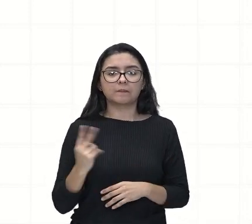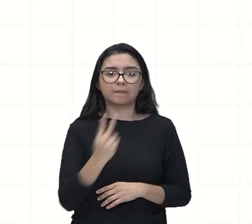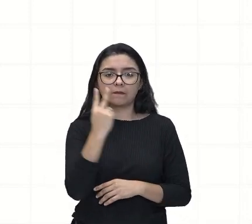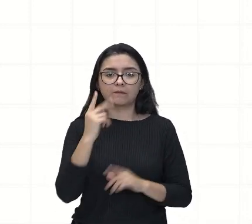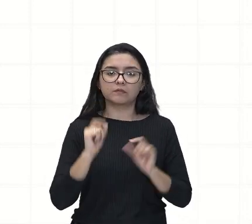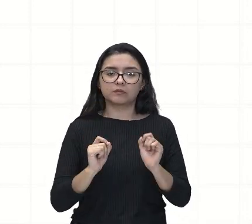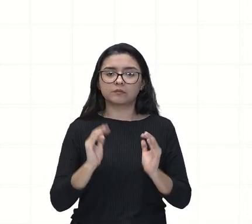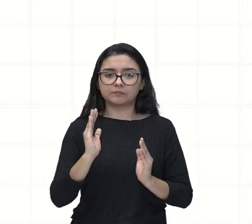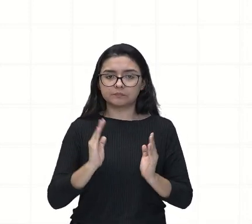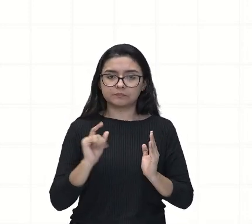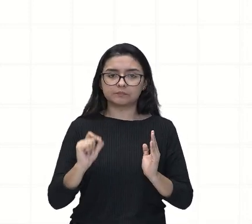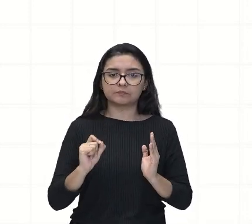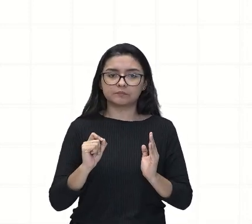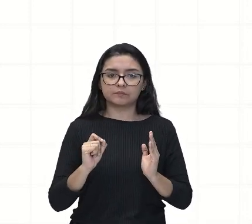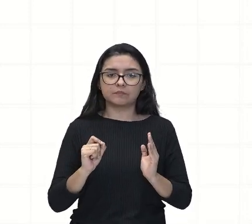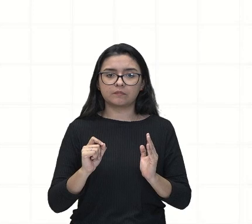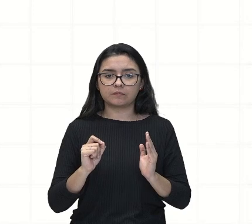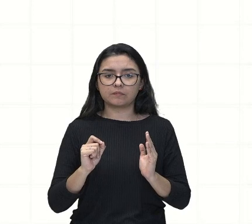entre